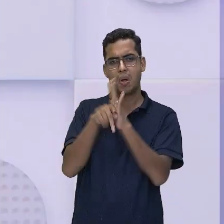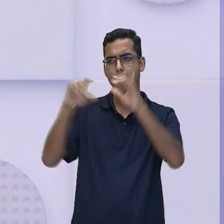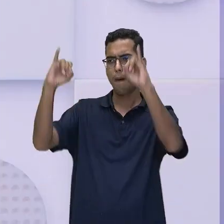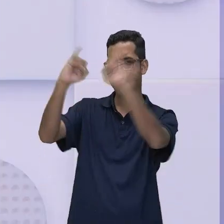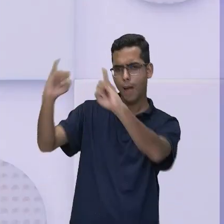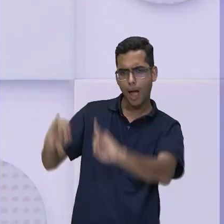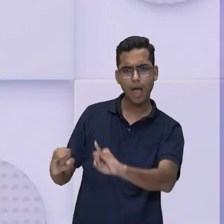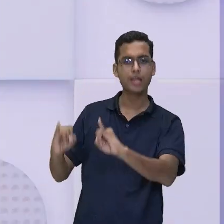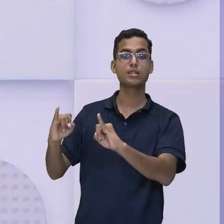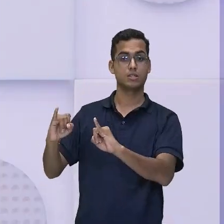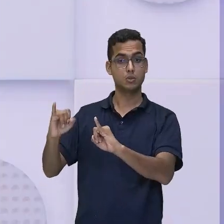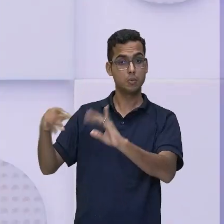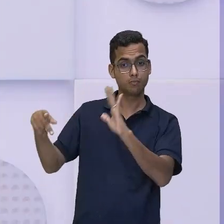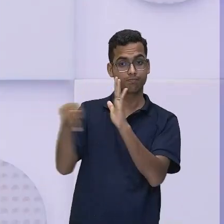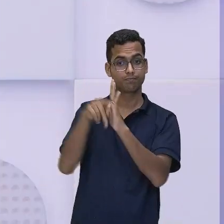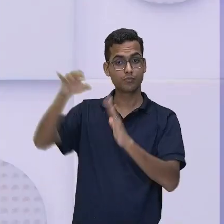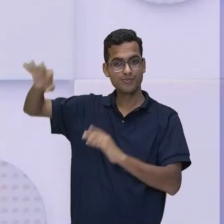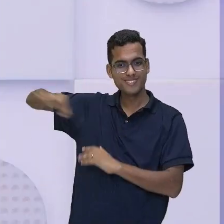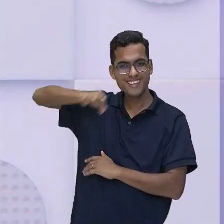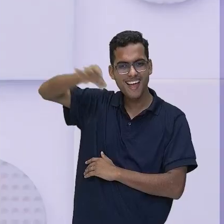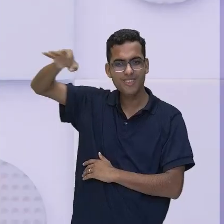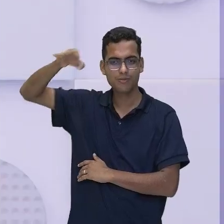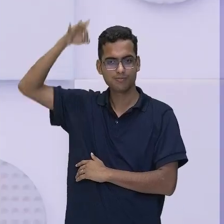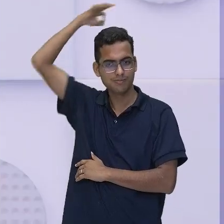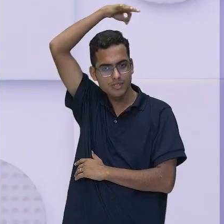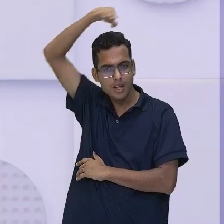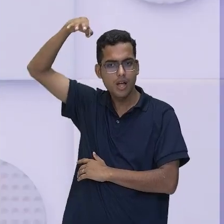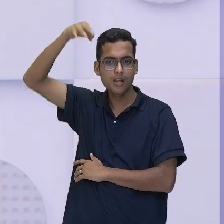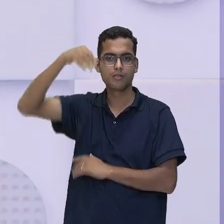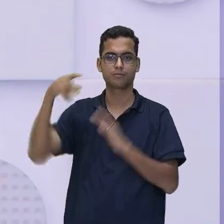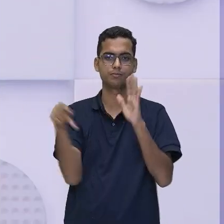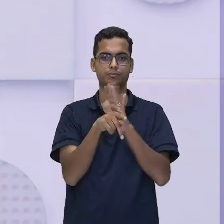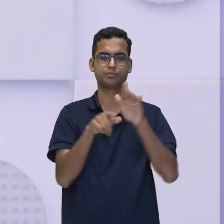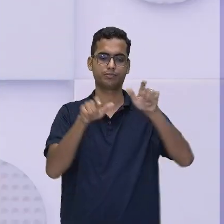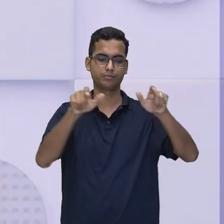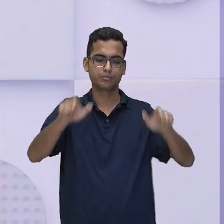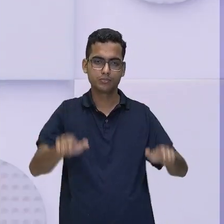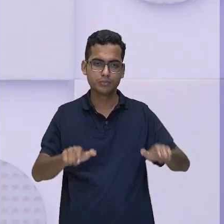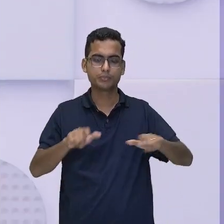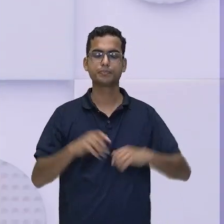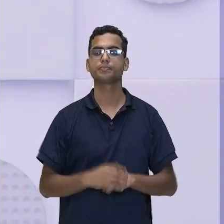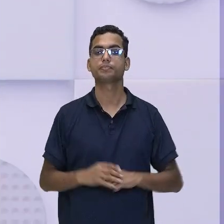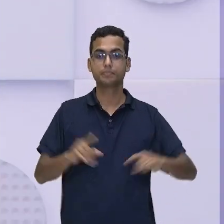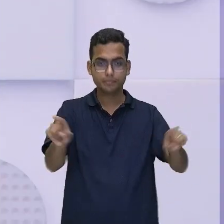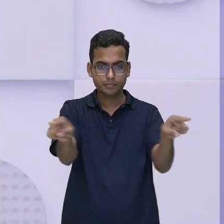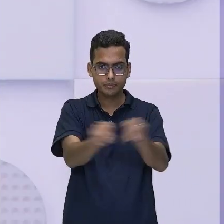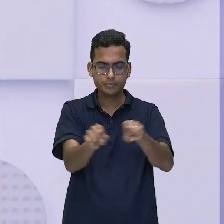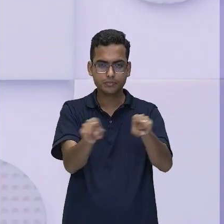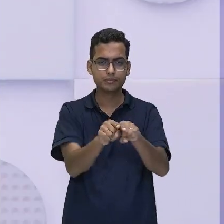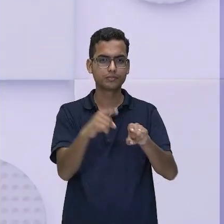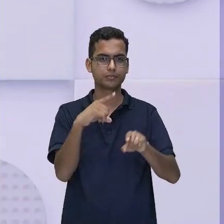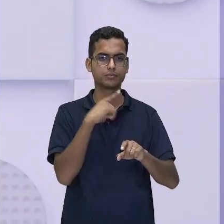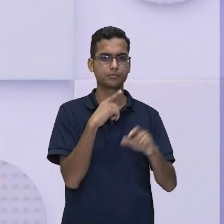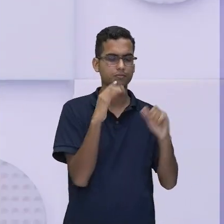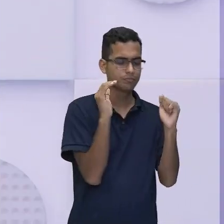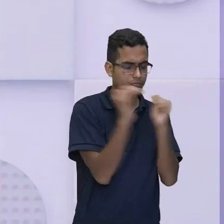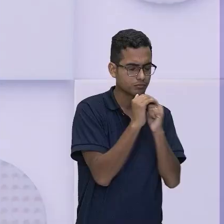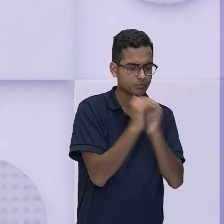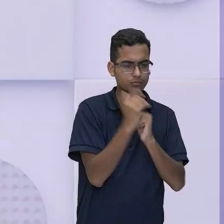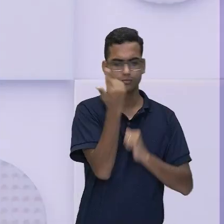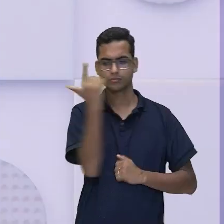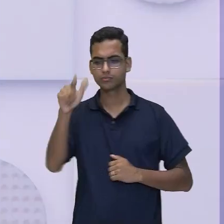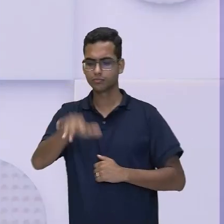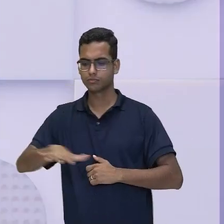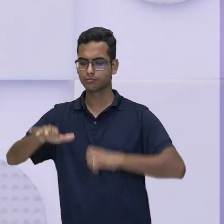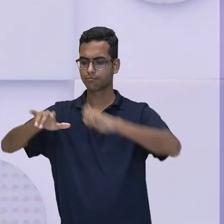lugar. Quando acontece esse tipo de festa, nós vemos assim as orações de um lado e os rituais do outro.